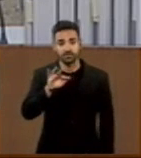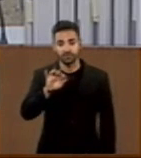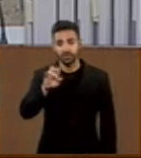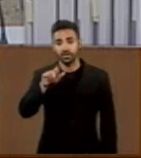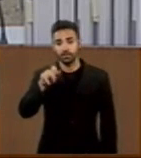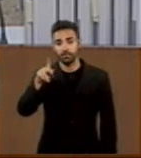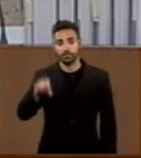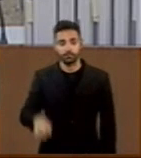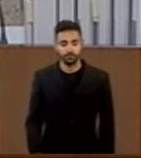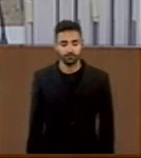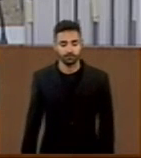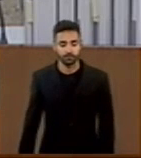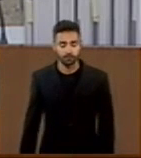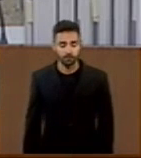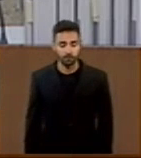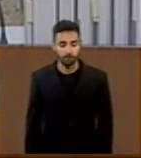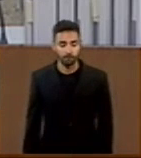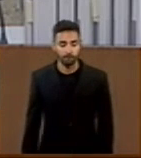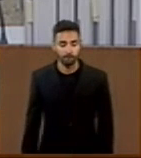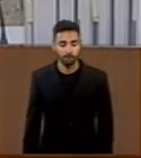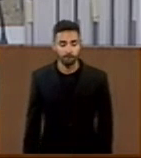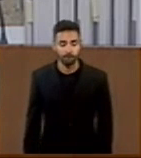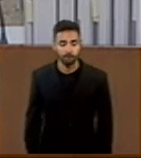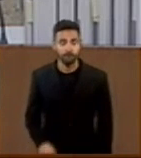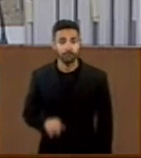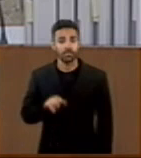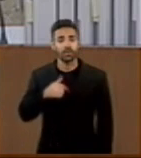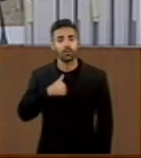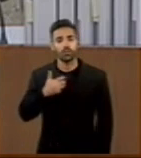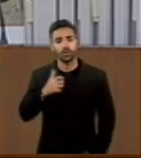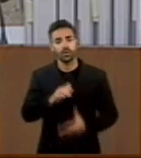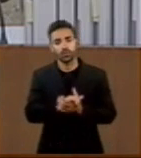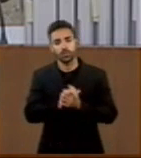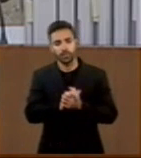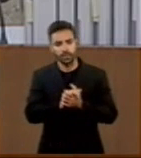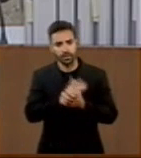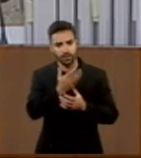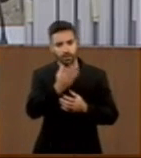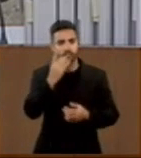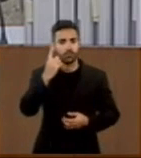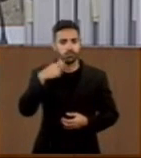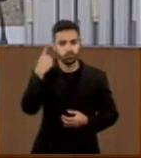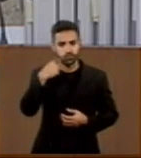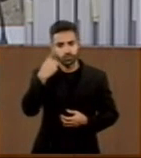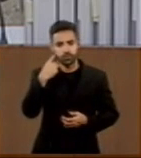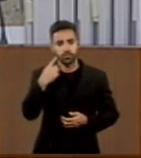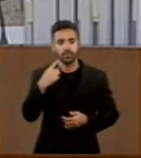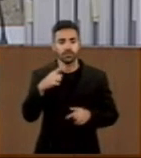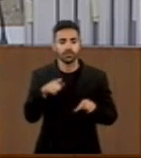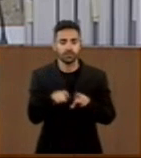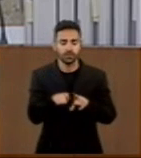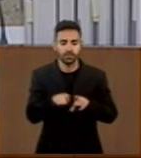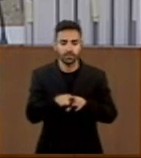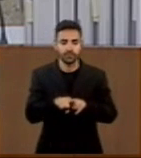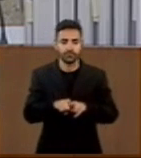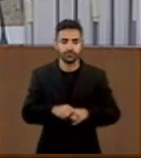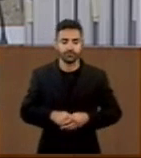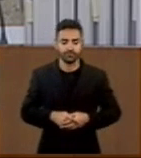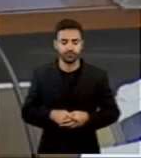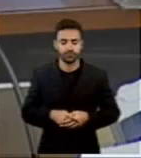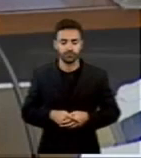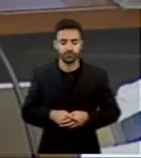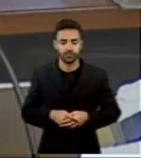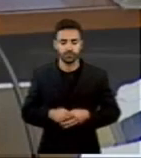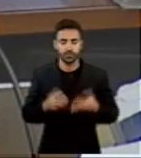Se vossa excelência permite, eu gostaria, em condição de relator, cumprimentar o ilustre advogado e, evidentemente, não cometeria deselegância fazer